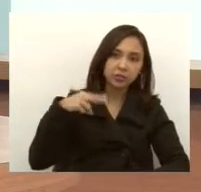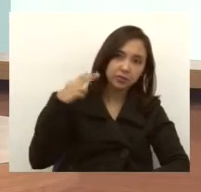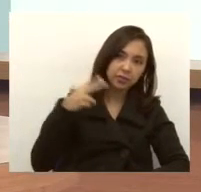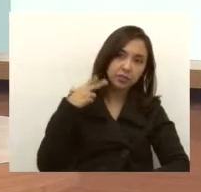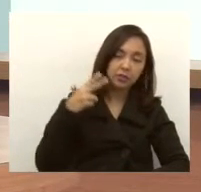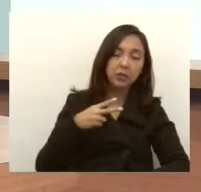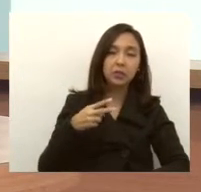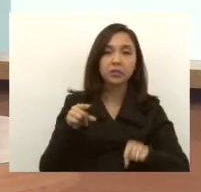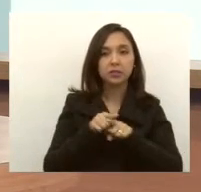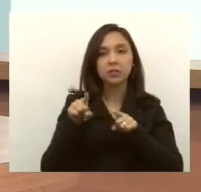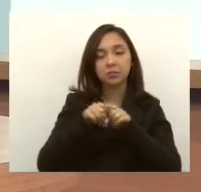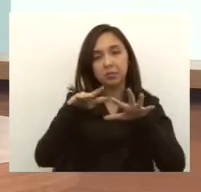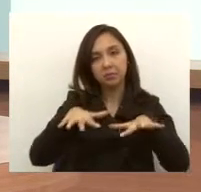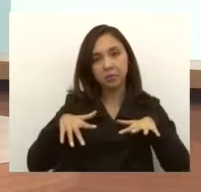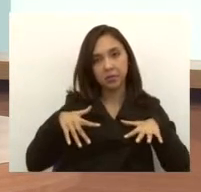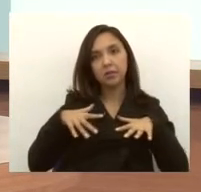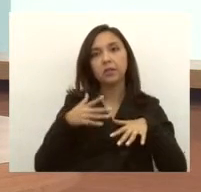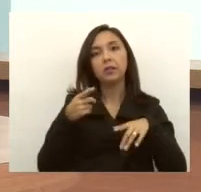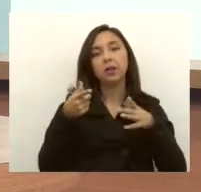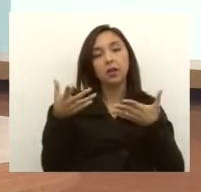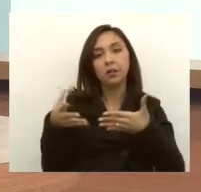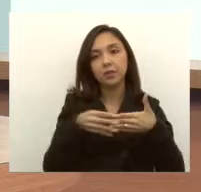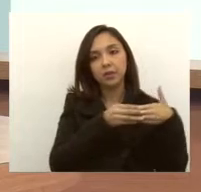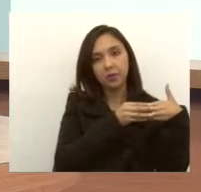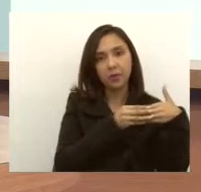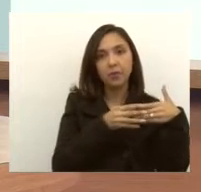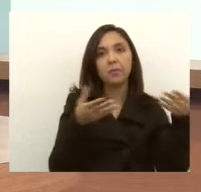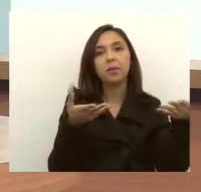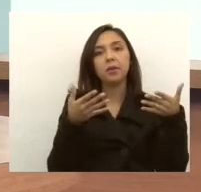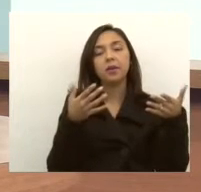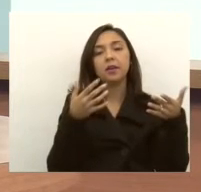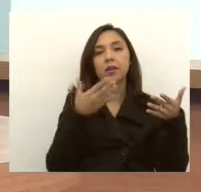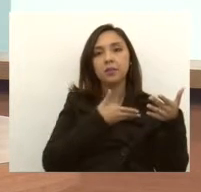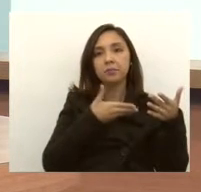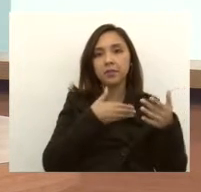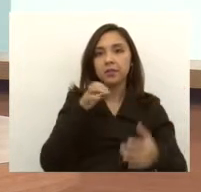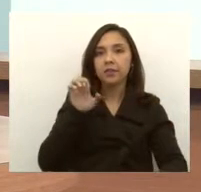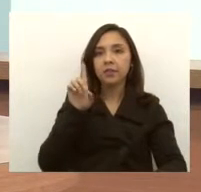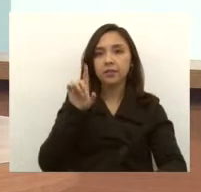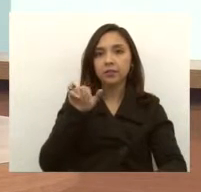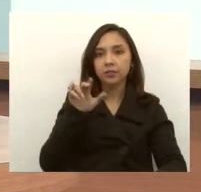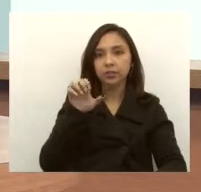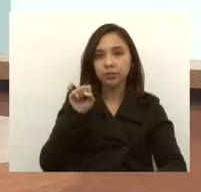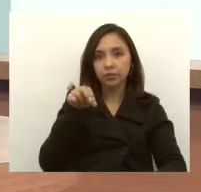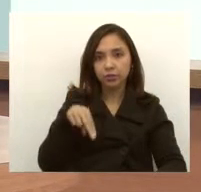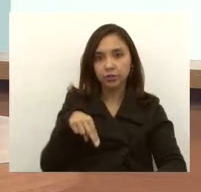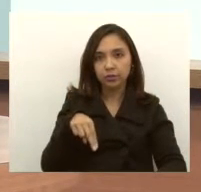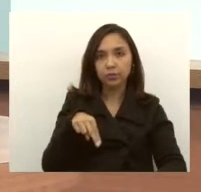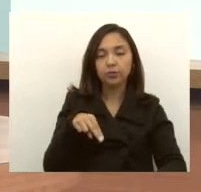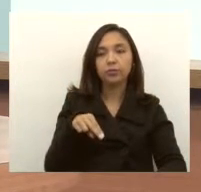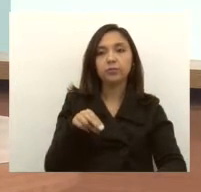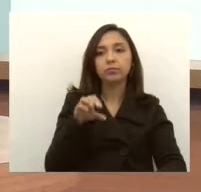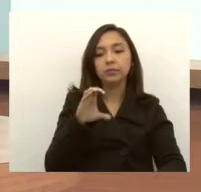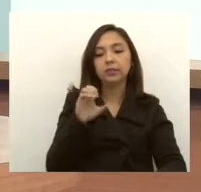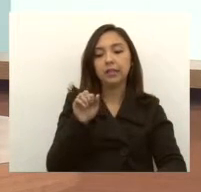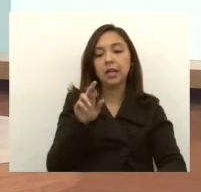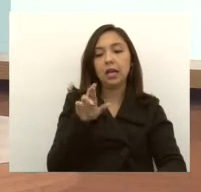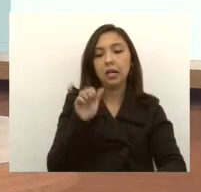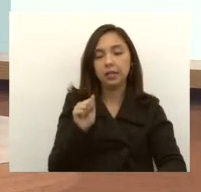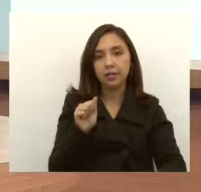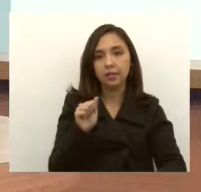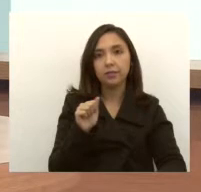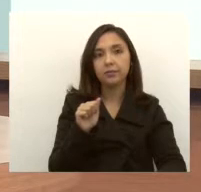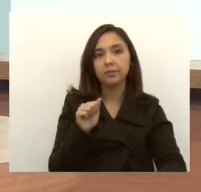que acompanham o nosso querido e amigo Edilson Ceará. Cumprimentar todo o público que nos assiste também pela TV